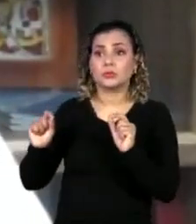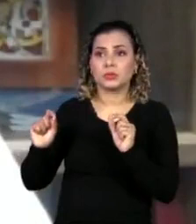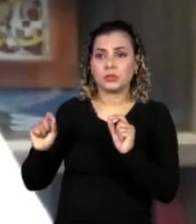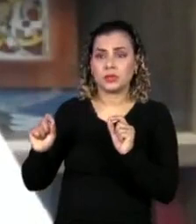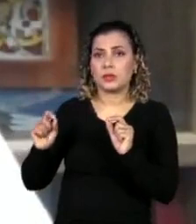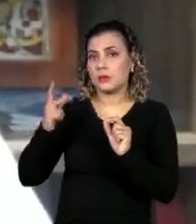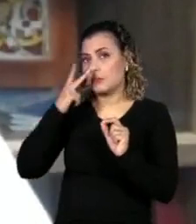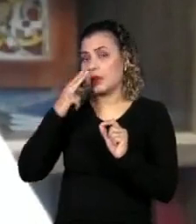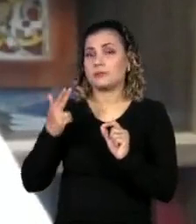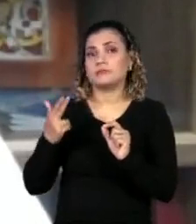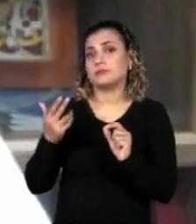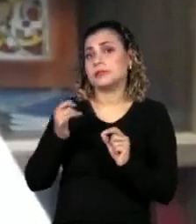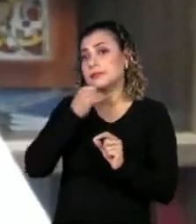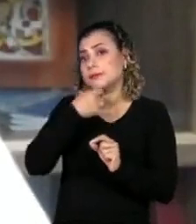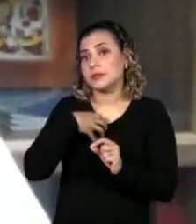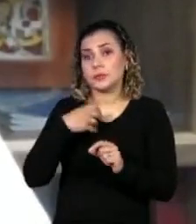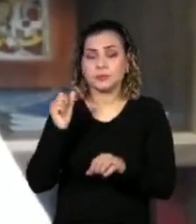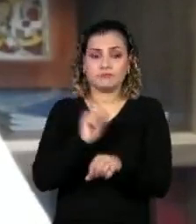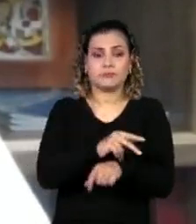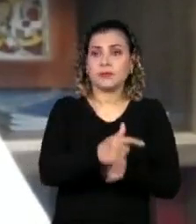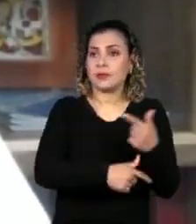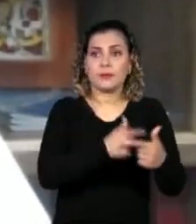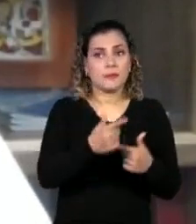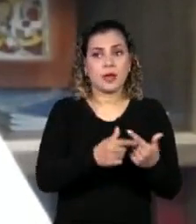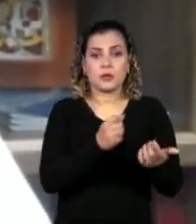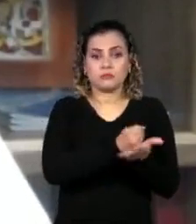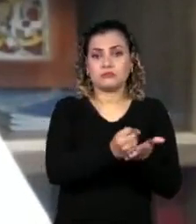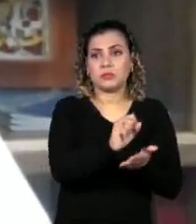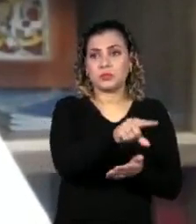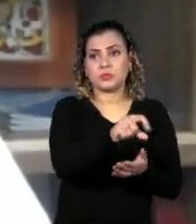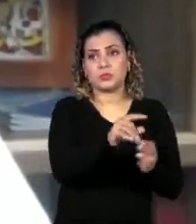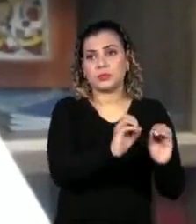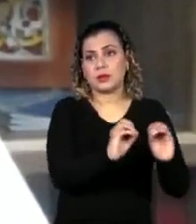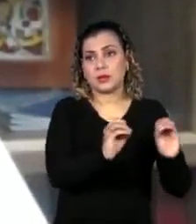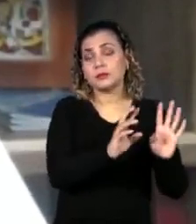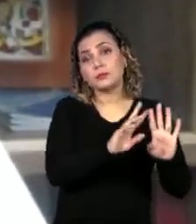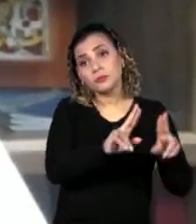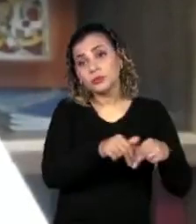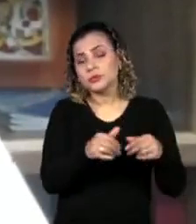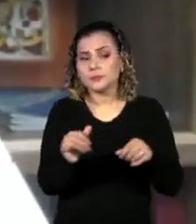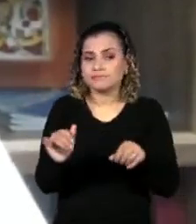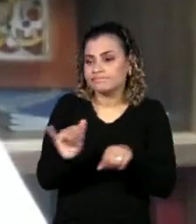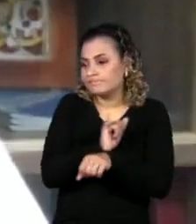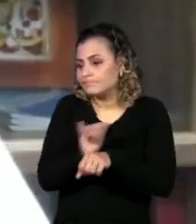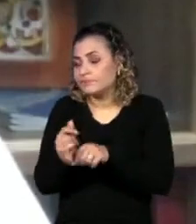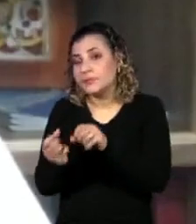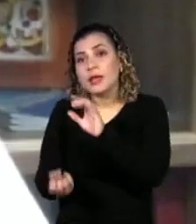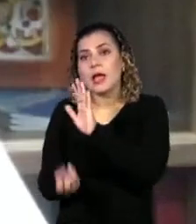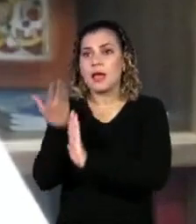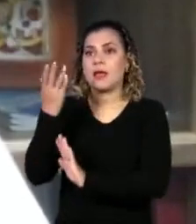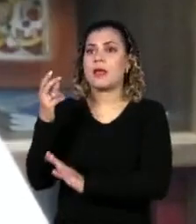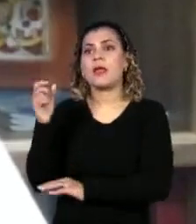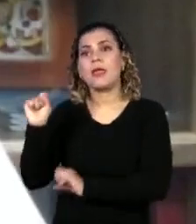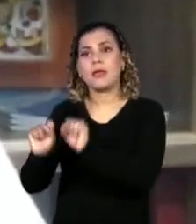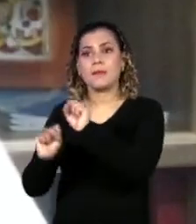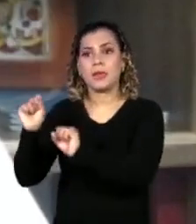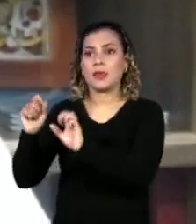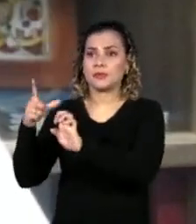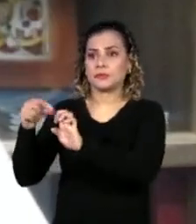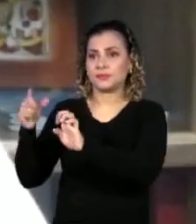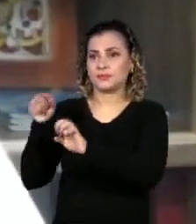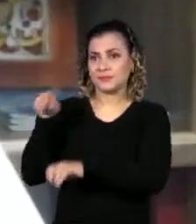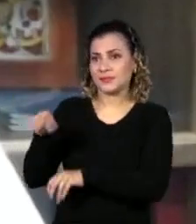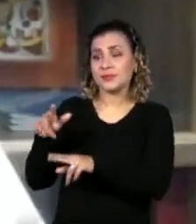não se colocaram, infelizmente, no mercado de trabalho e acabam por ir lá abrir aquele negócio que, por vezes, não é um